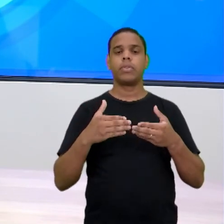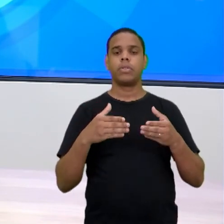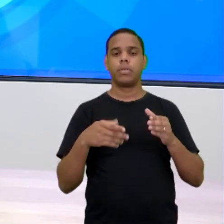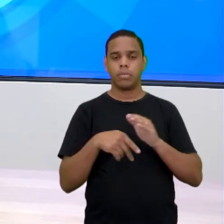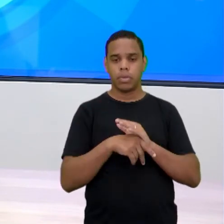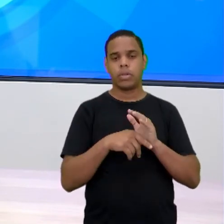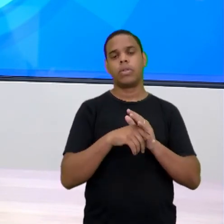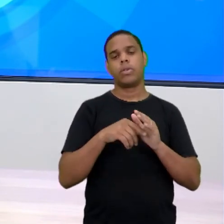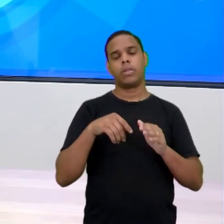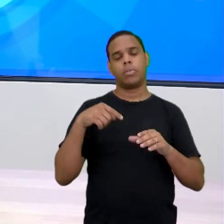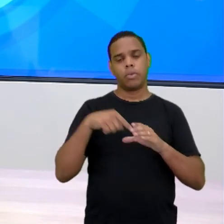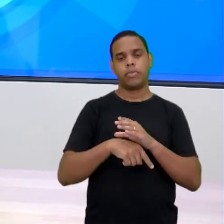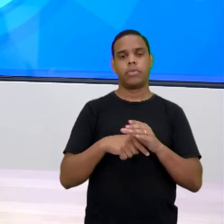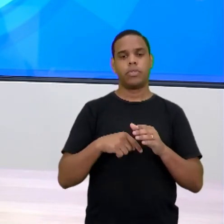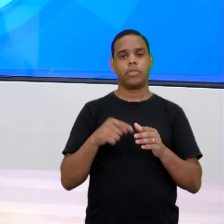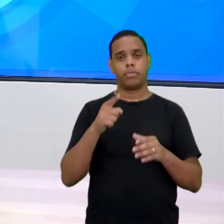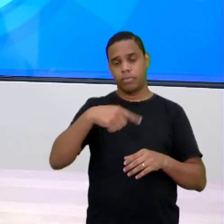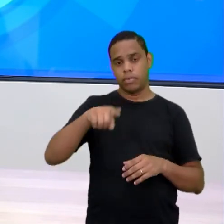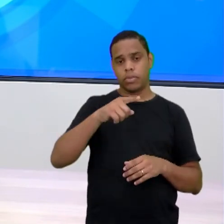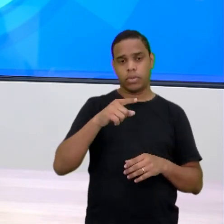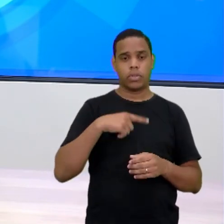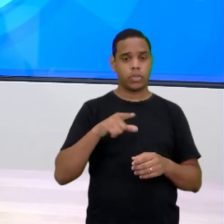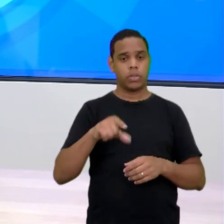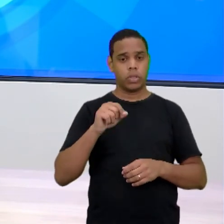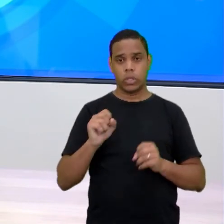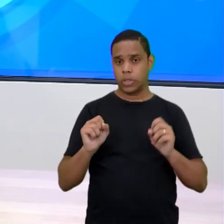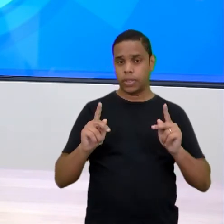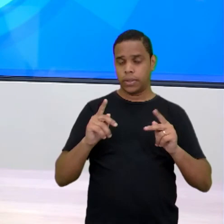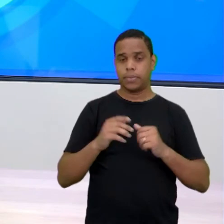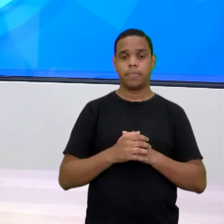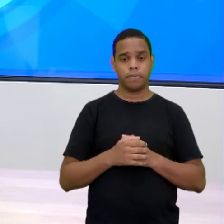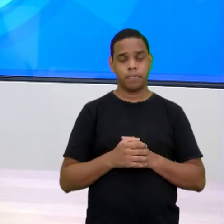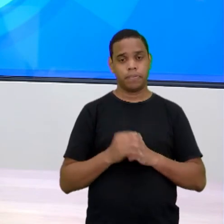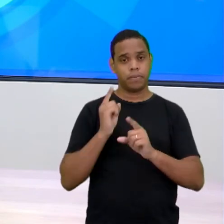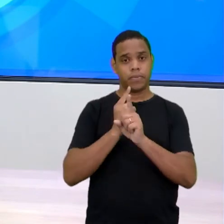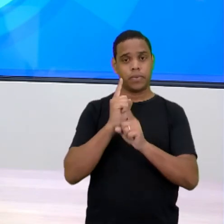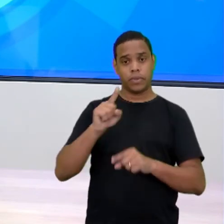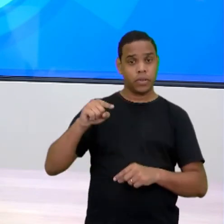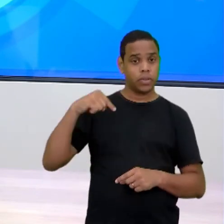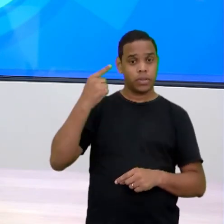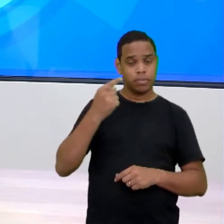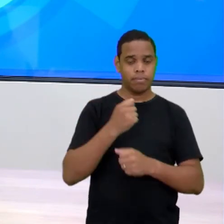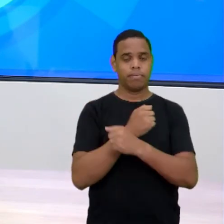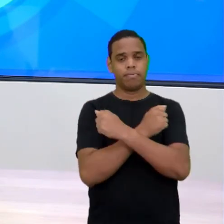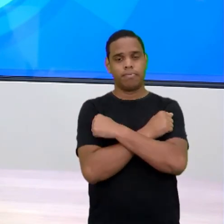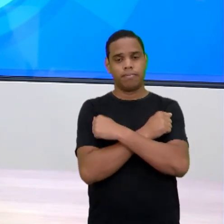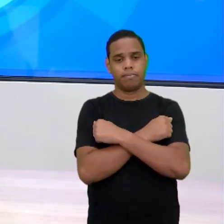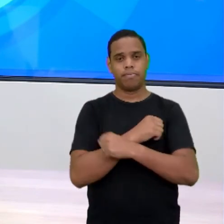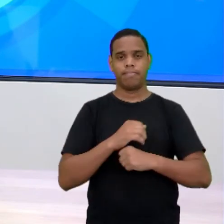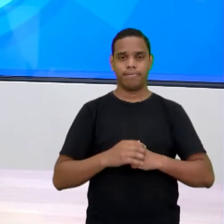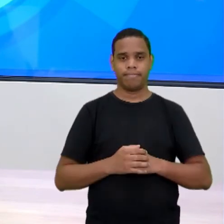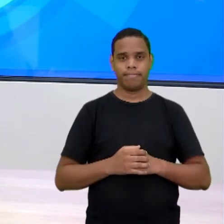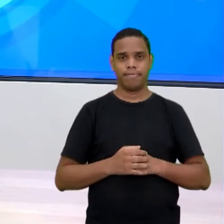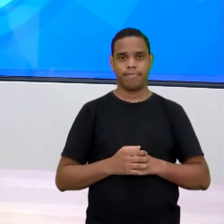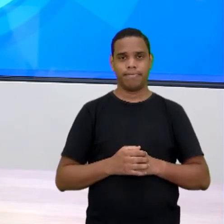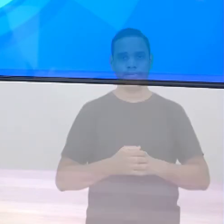aí do aprofundamento que vocês escolheram, tá certo? Então até a próxima aí, um forte abraço a todos.